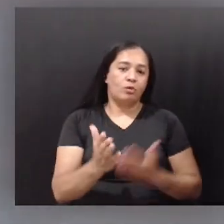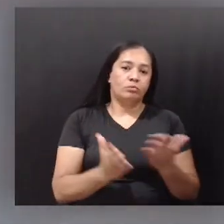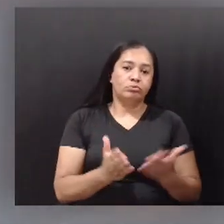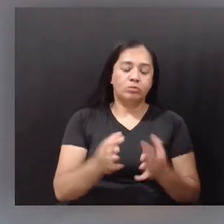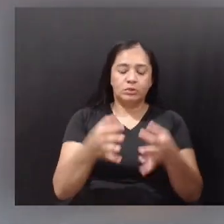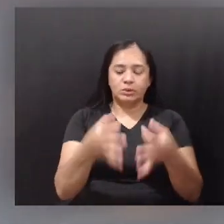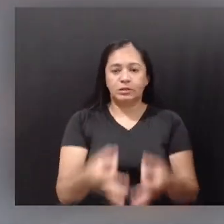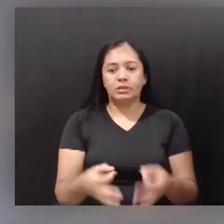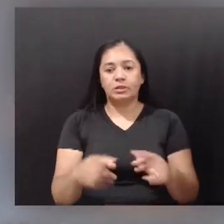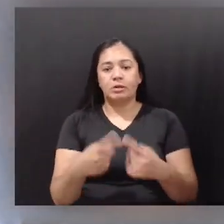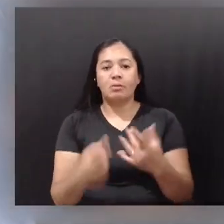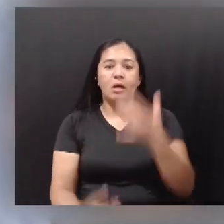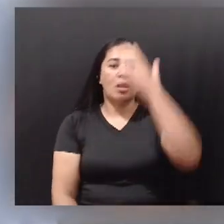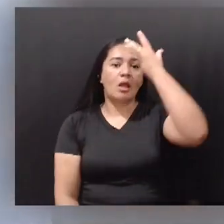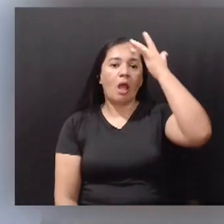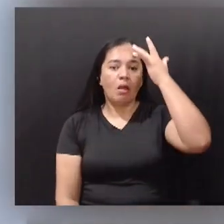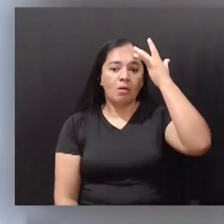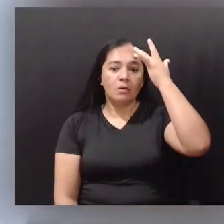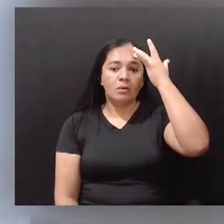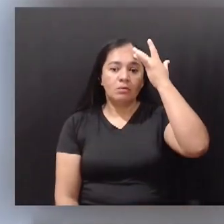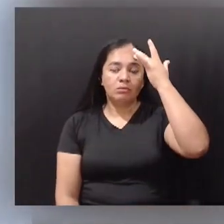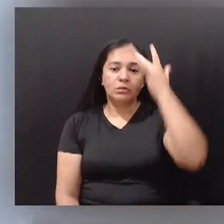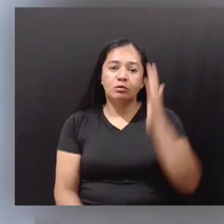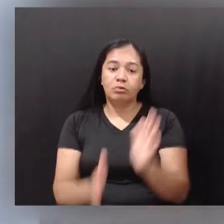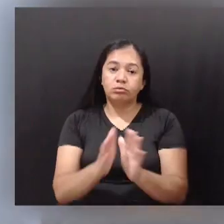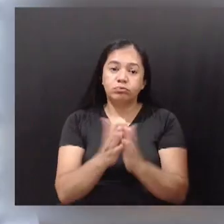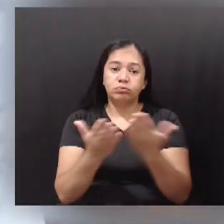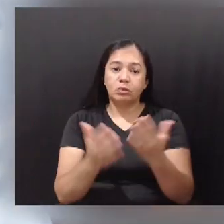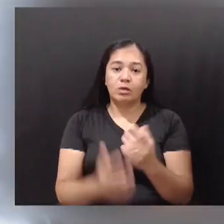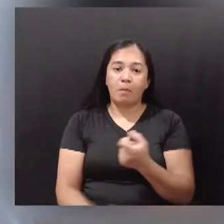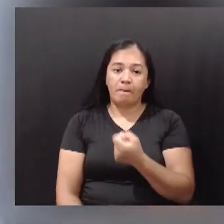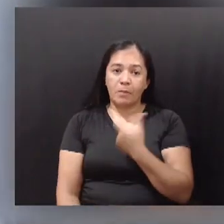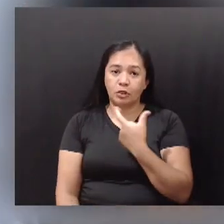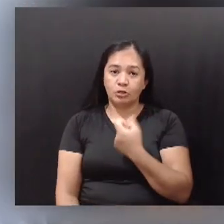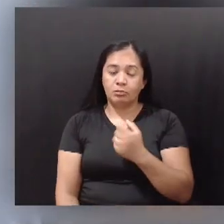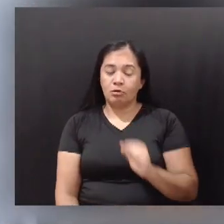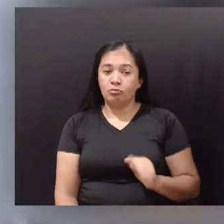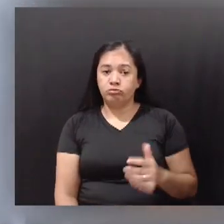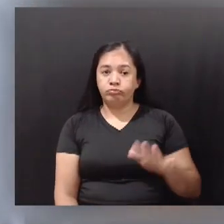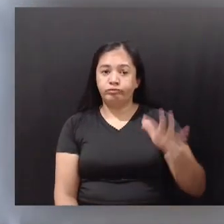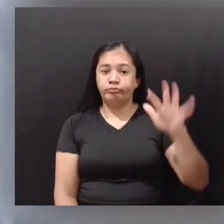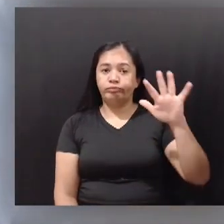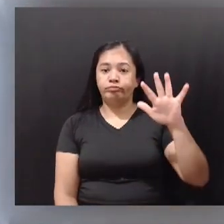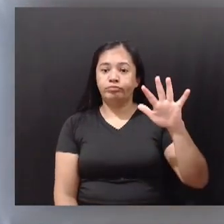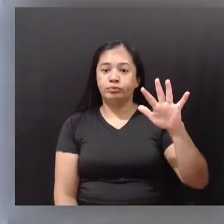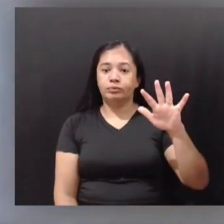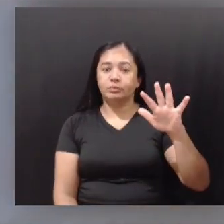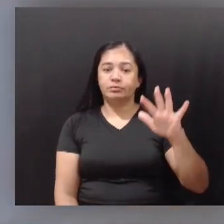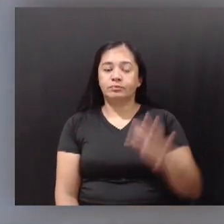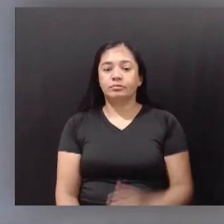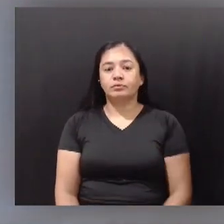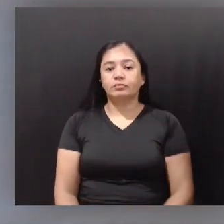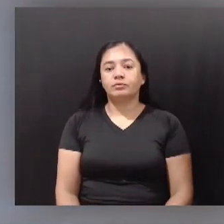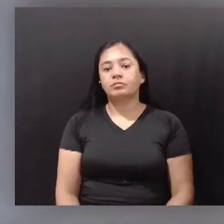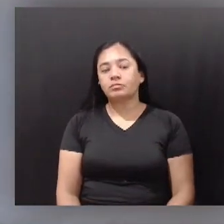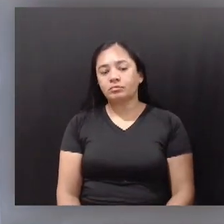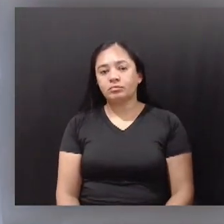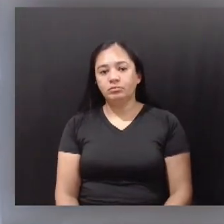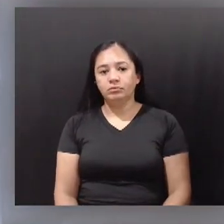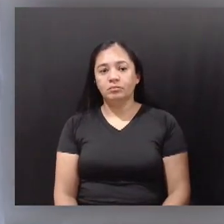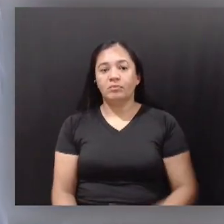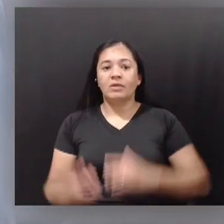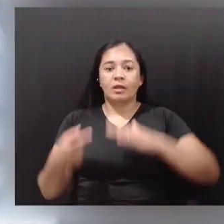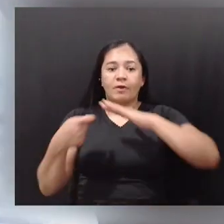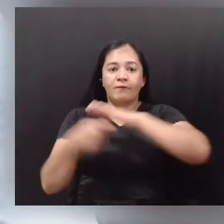pessoas mais carentes, o medicamento ele é caro, então ele não faz todo esse investimento. Então, com